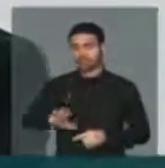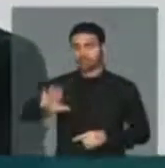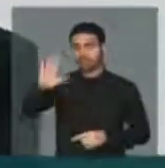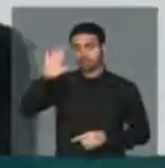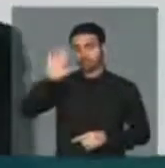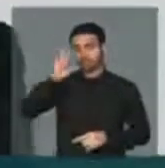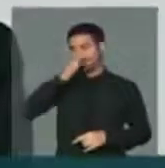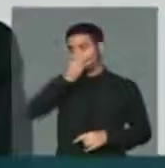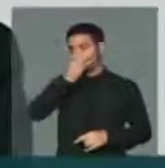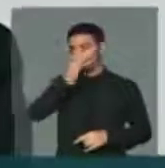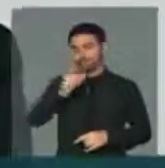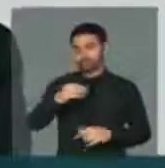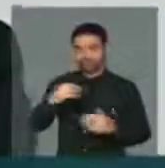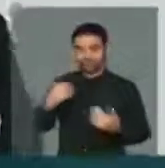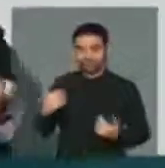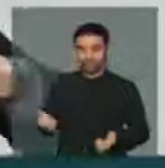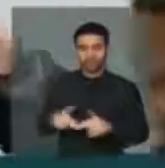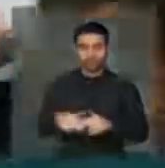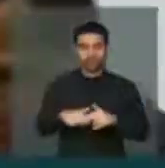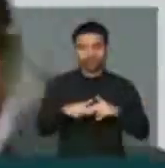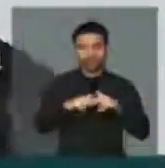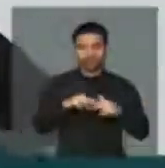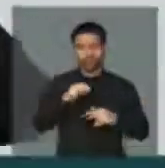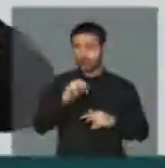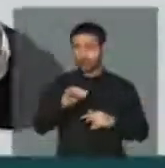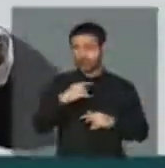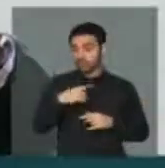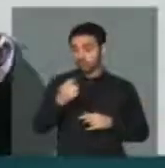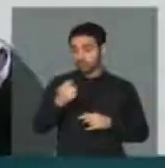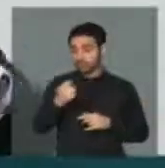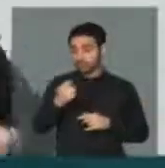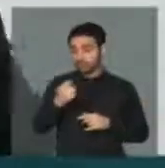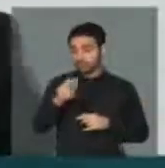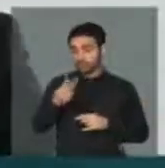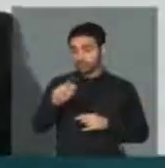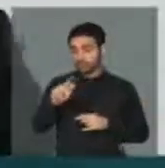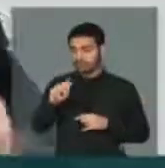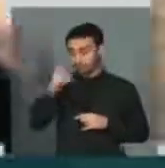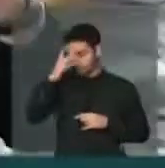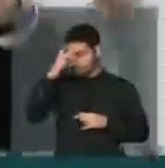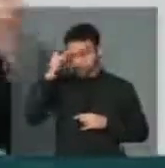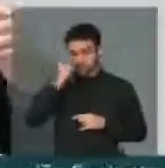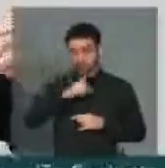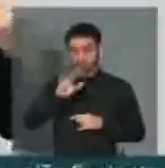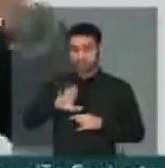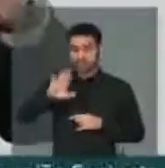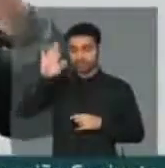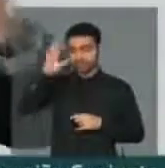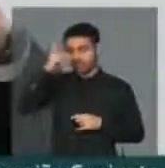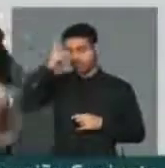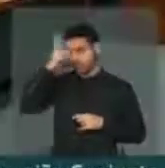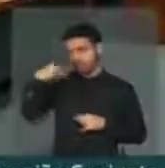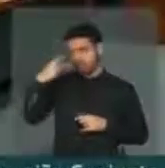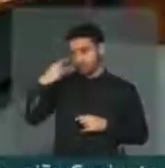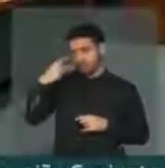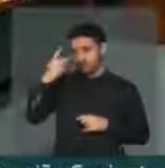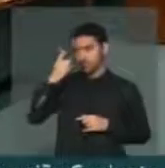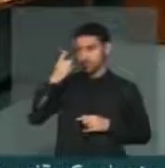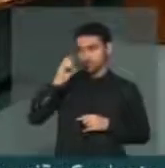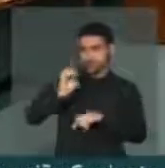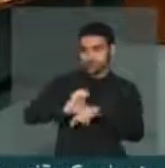eletivo. Então, com isso, como eram pouquíssimas vagas para a pessoa ser candidato a vereador, deputado estadual, deputado